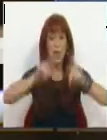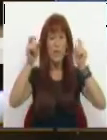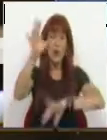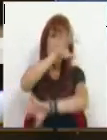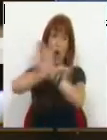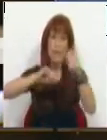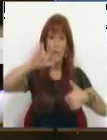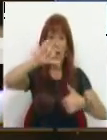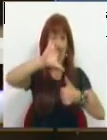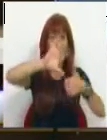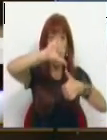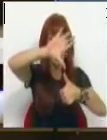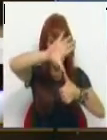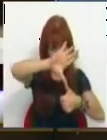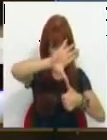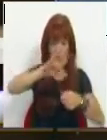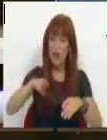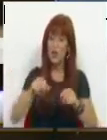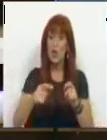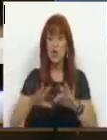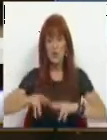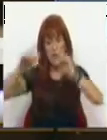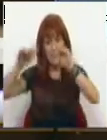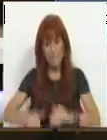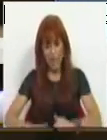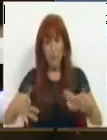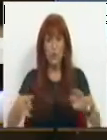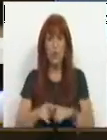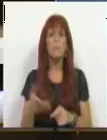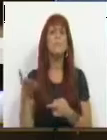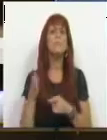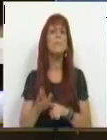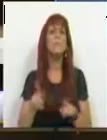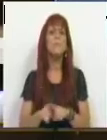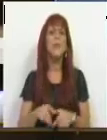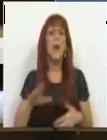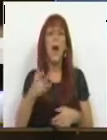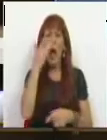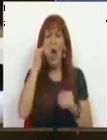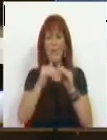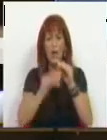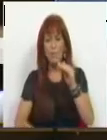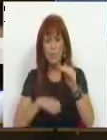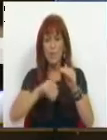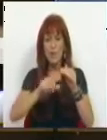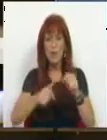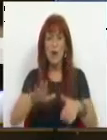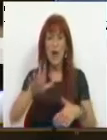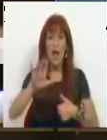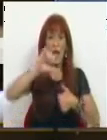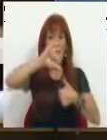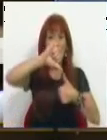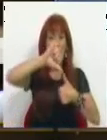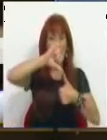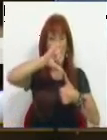da Europa e da América do Norte e as regiões menos desenvolvidas, nomeadamente a África subsaariana, a América